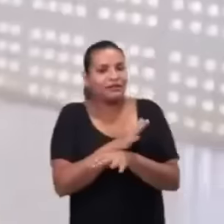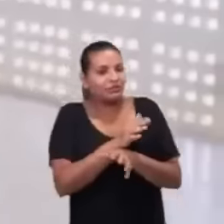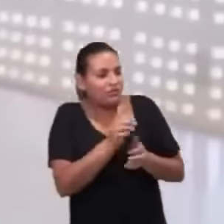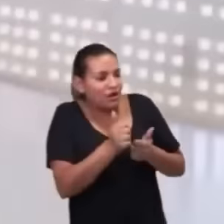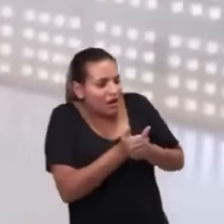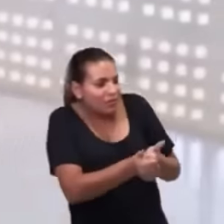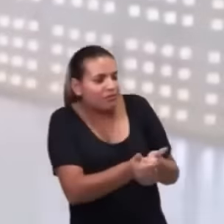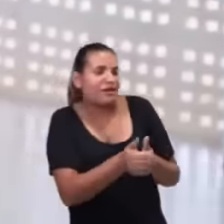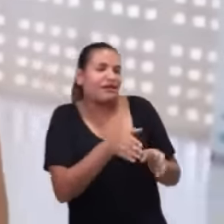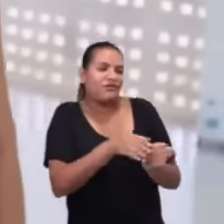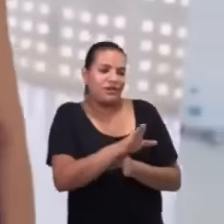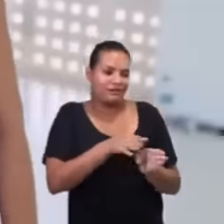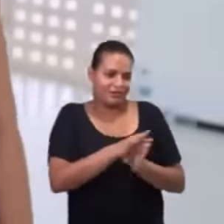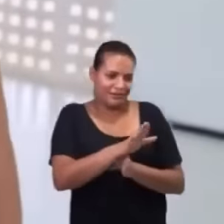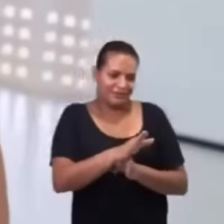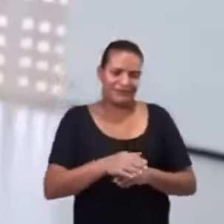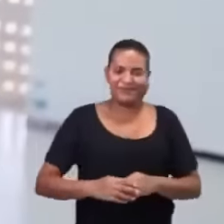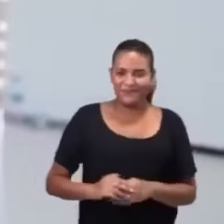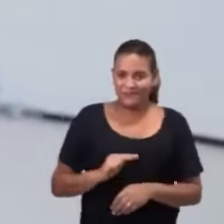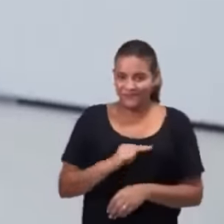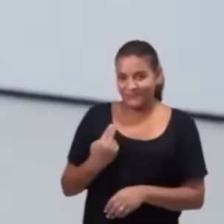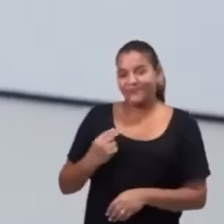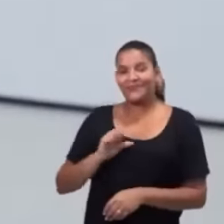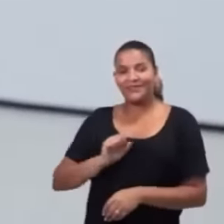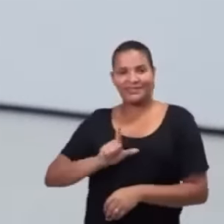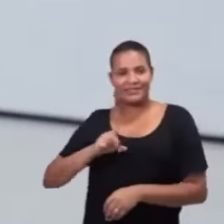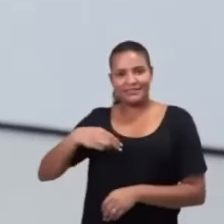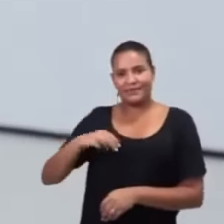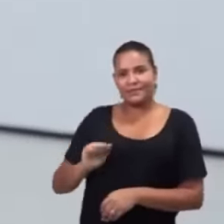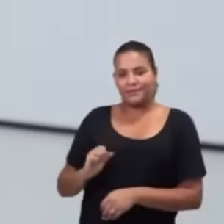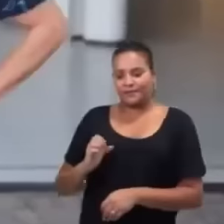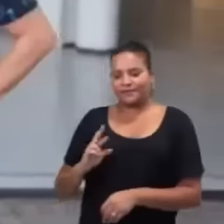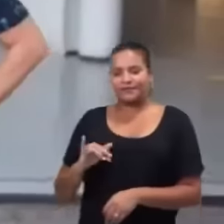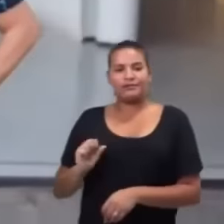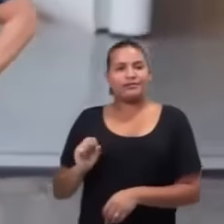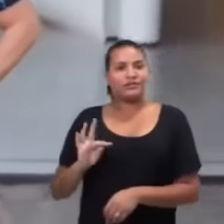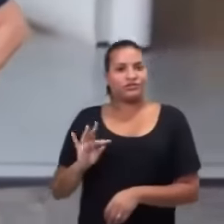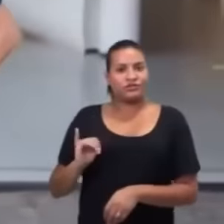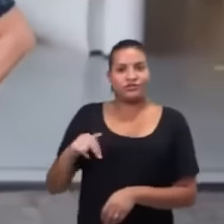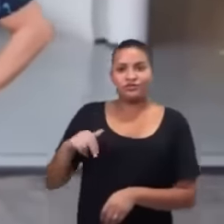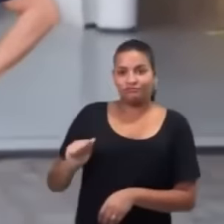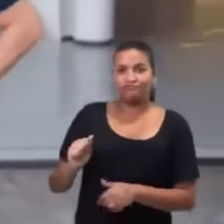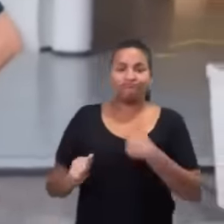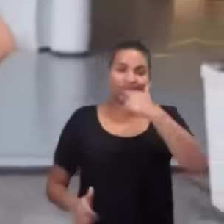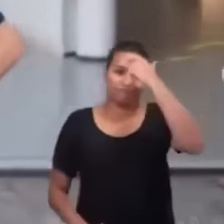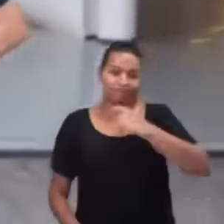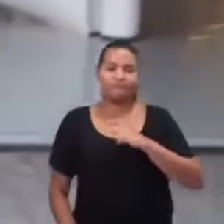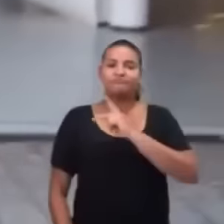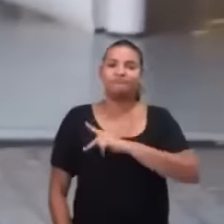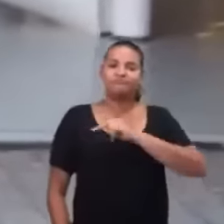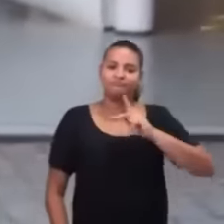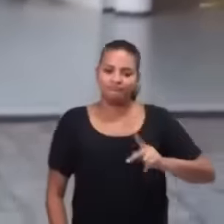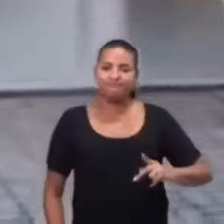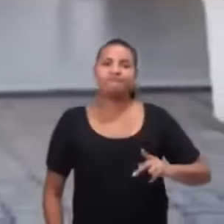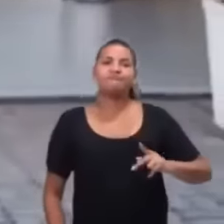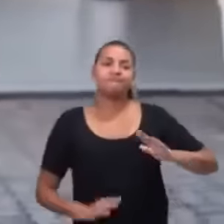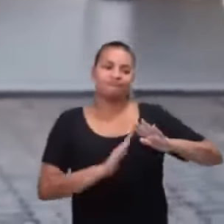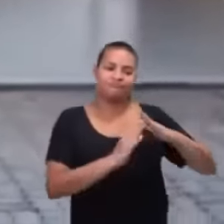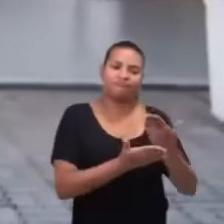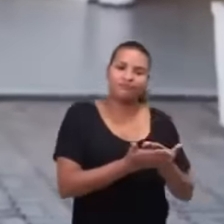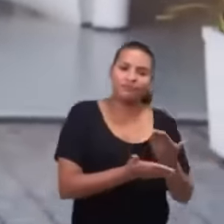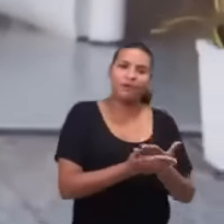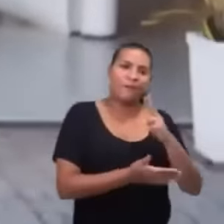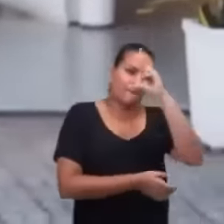orientá-los. Sou Sama Cristina Fernandes Linhares, sou professora das redes municipal